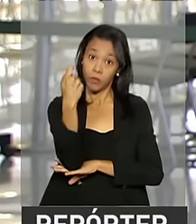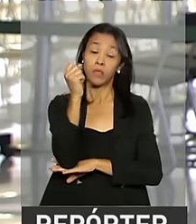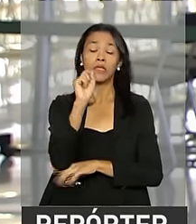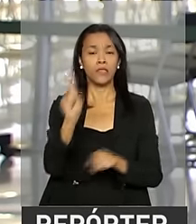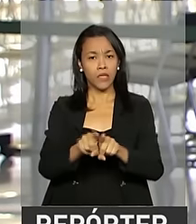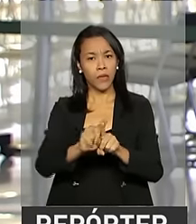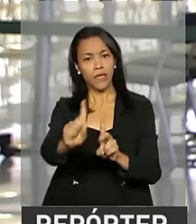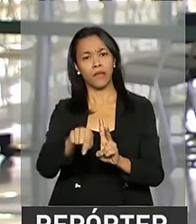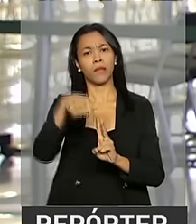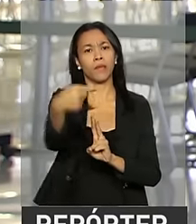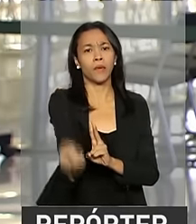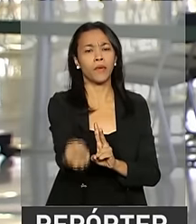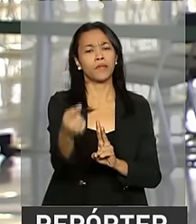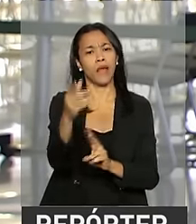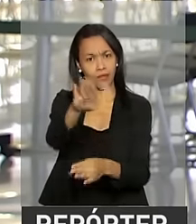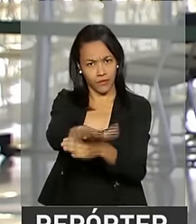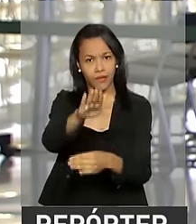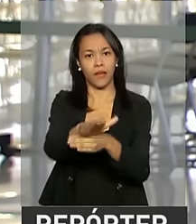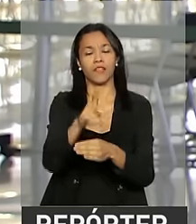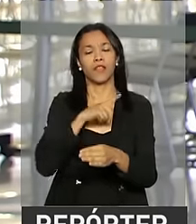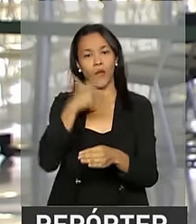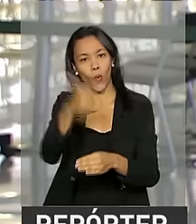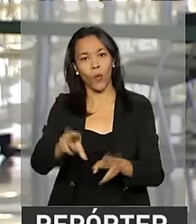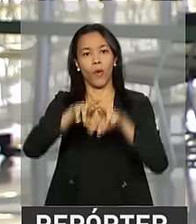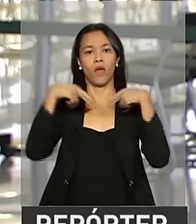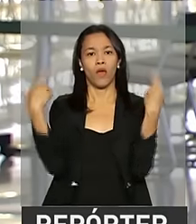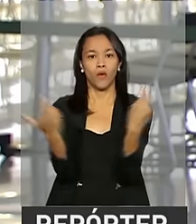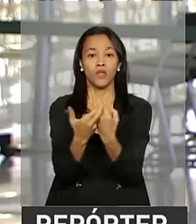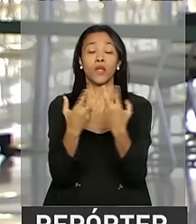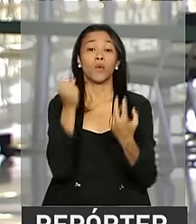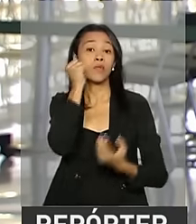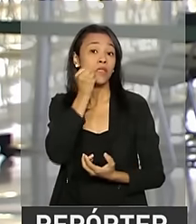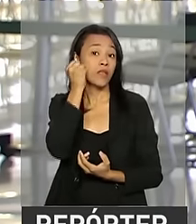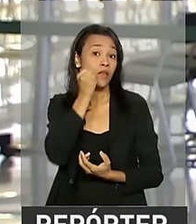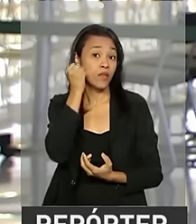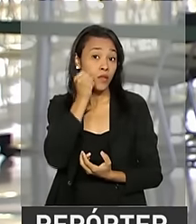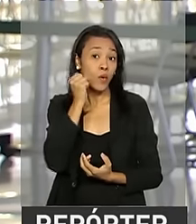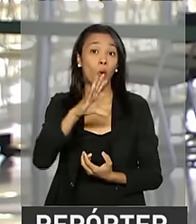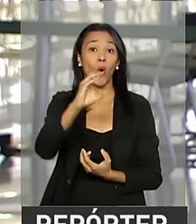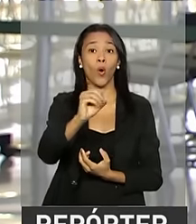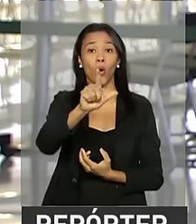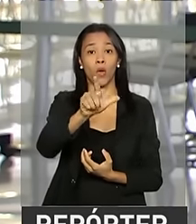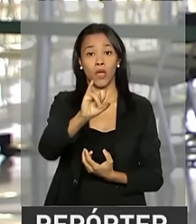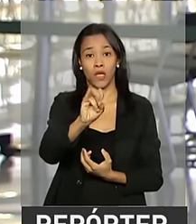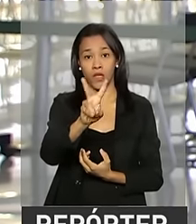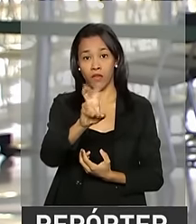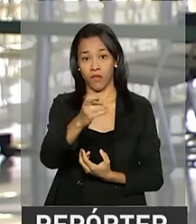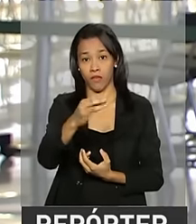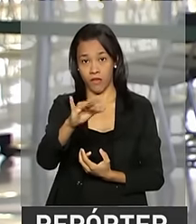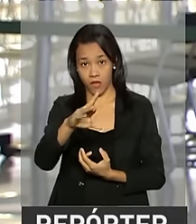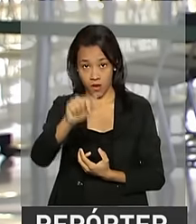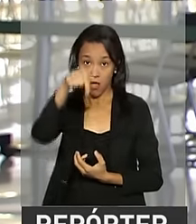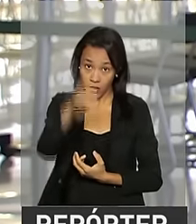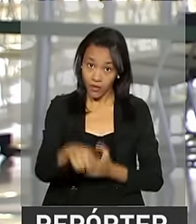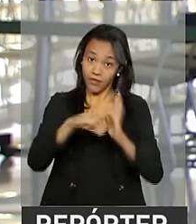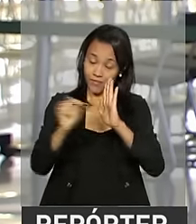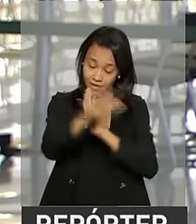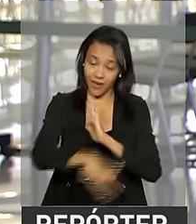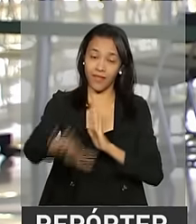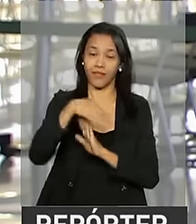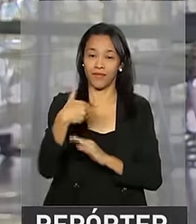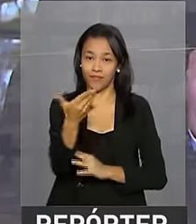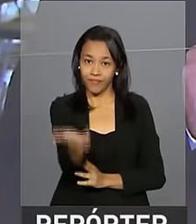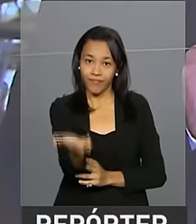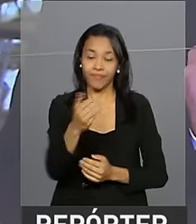na agenda do presidente, na parte da tarde, uma reunião com o senador Eunício de Oliveira, também aqui no Palácio do Planalto. Renata, com